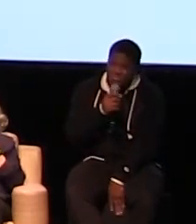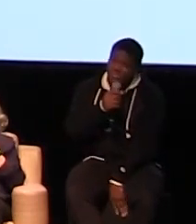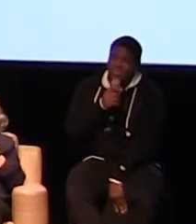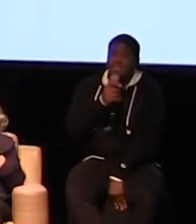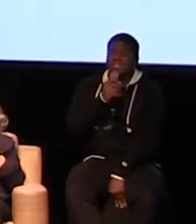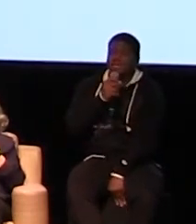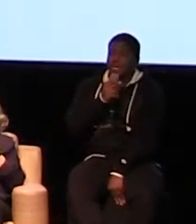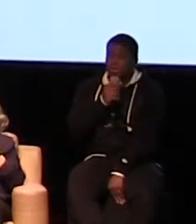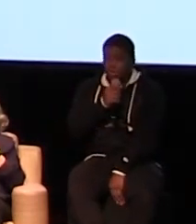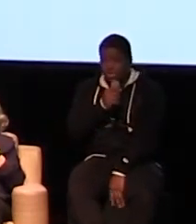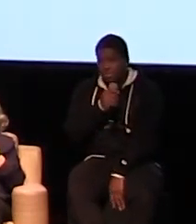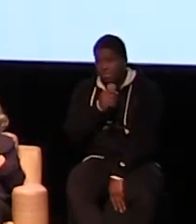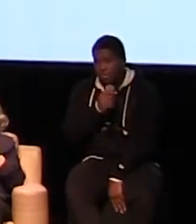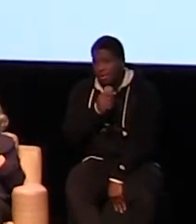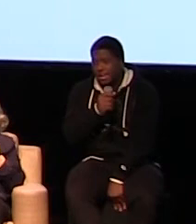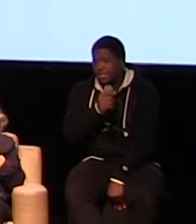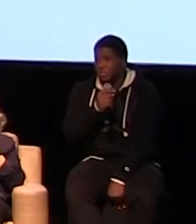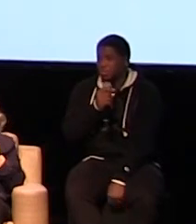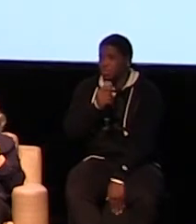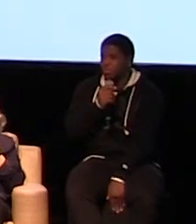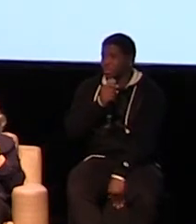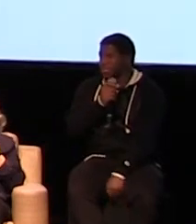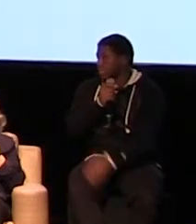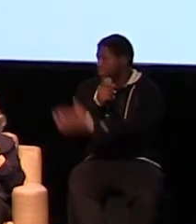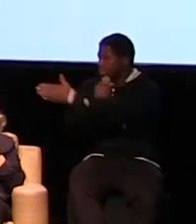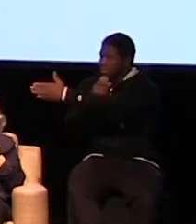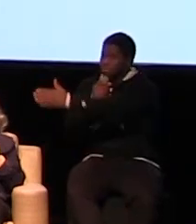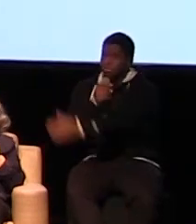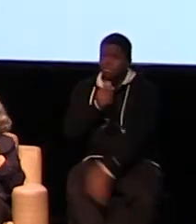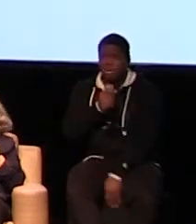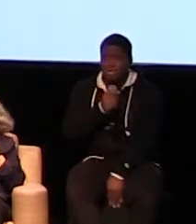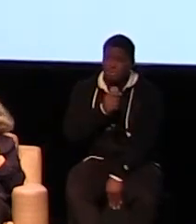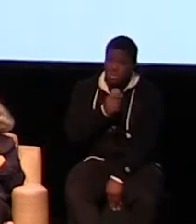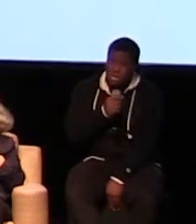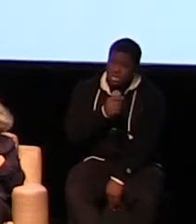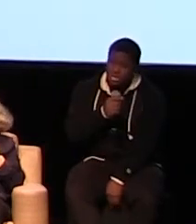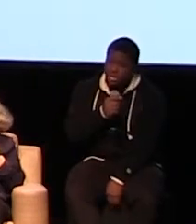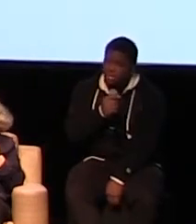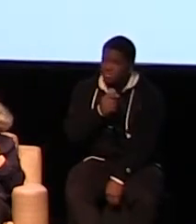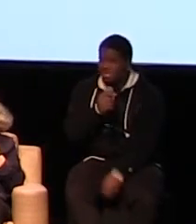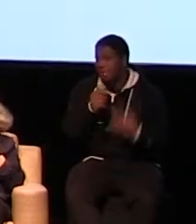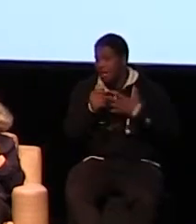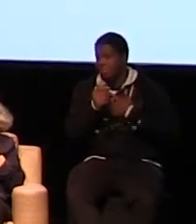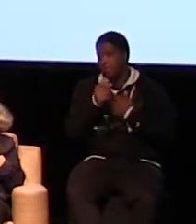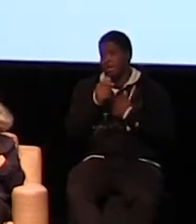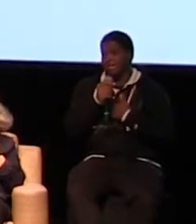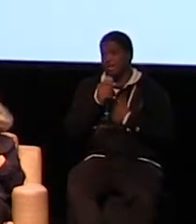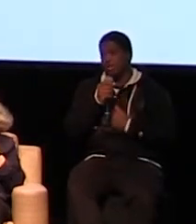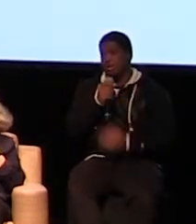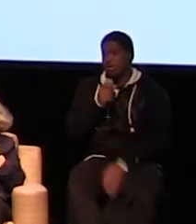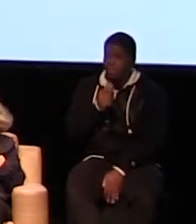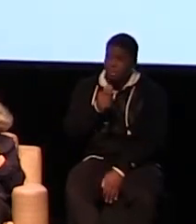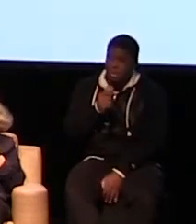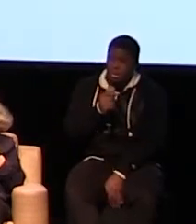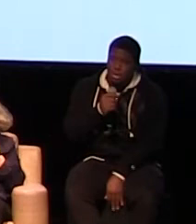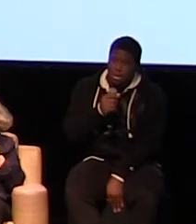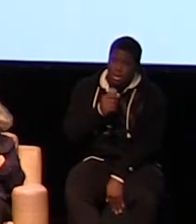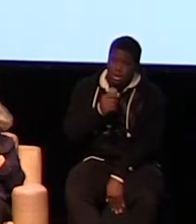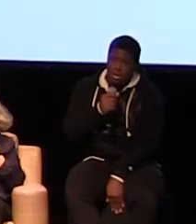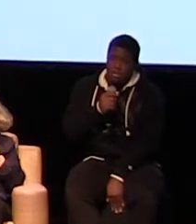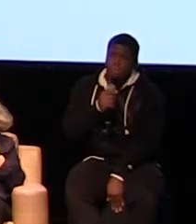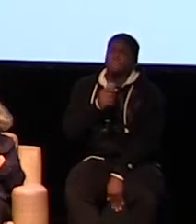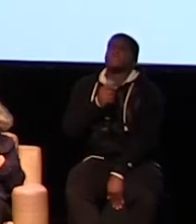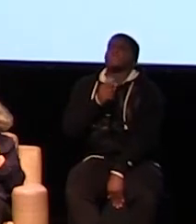Eu estou muito feliz de estar aqui hoje. Eu agradeço muito à diretora por me ter chamado para essa reunião.